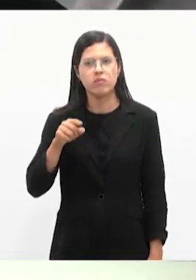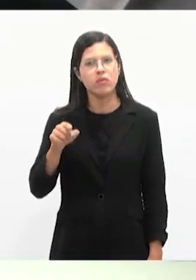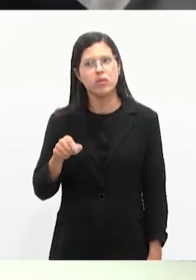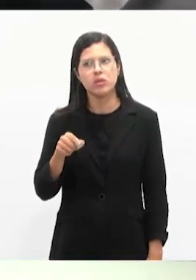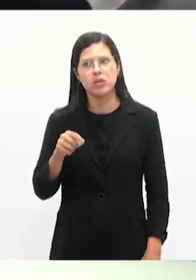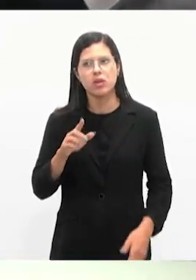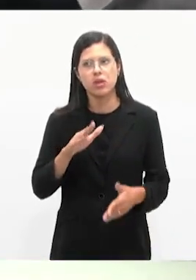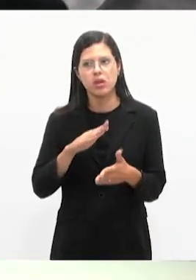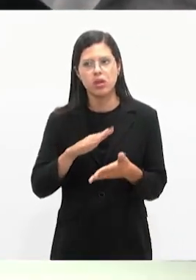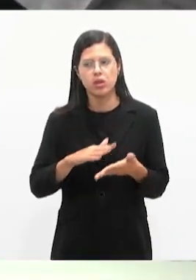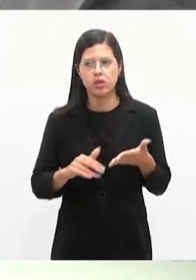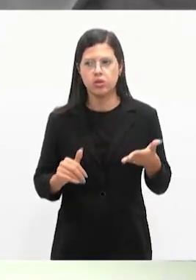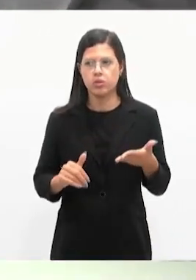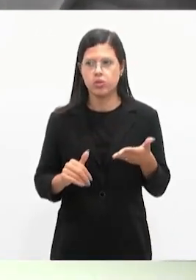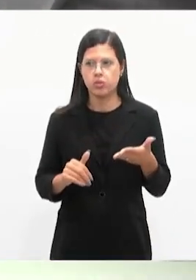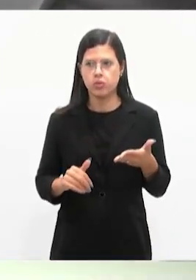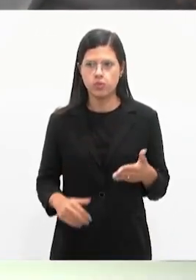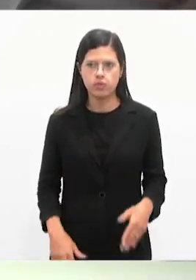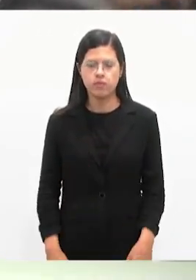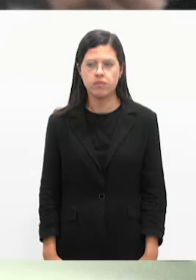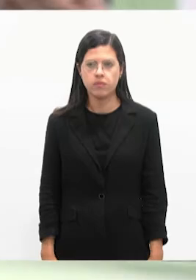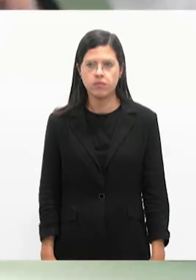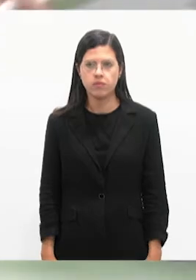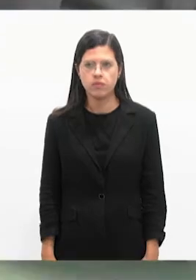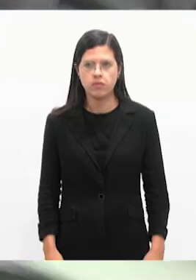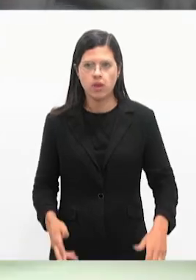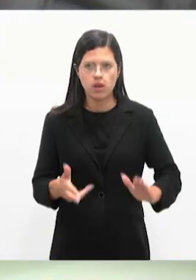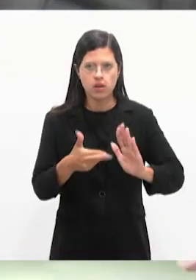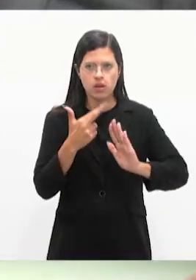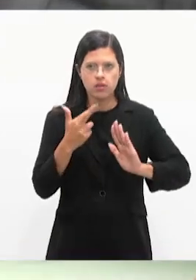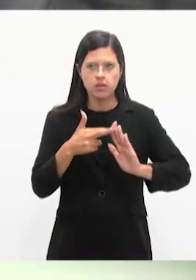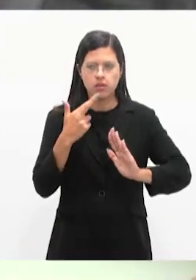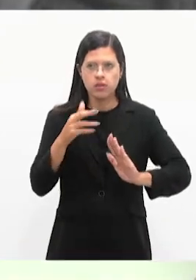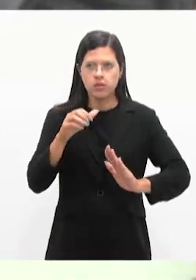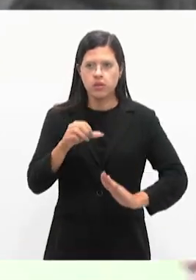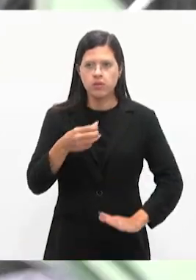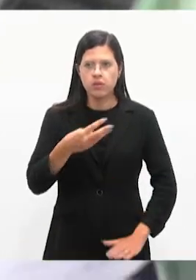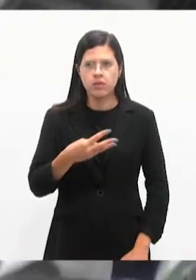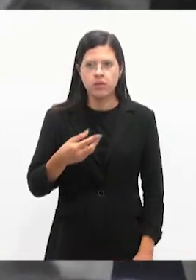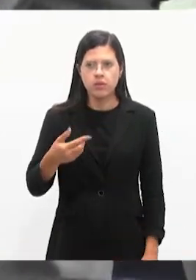Excelência retirou a resolução